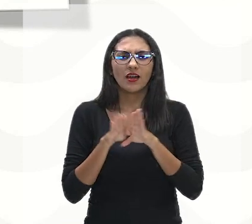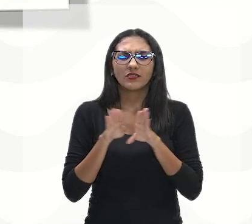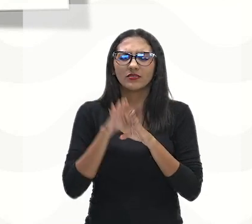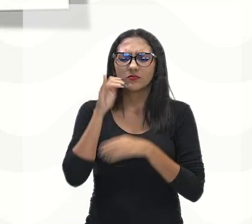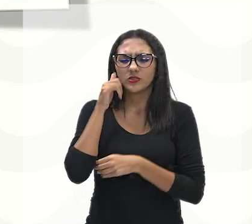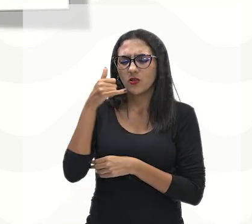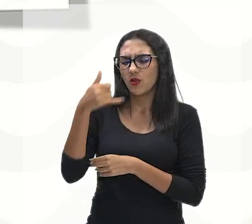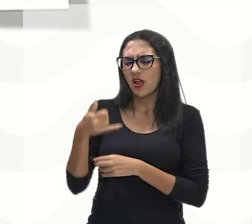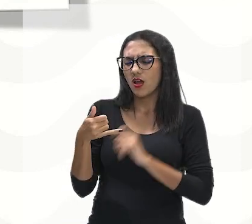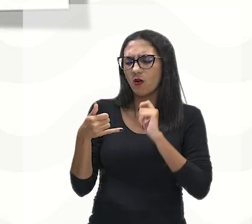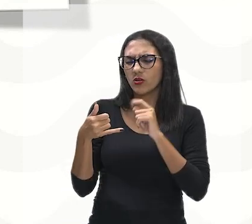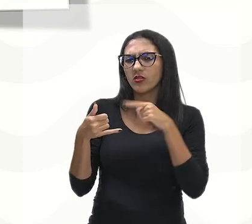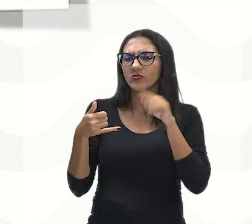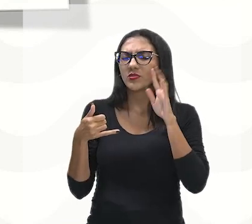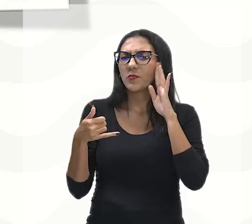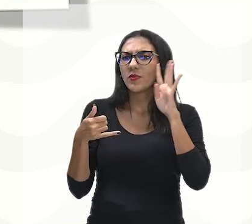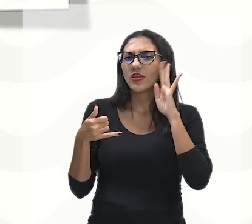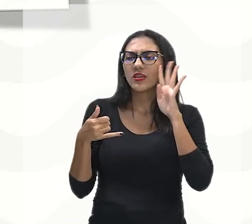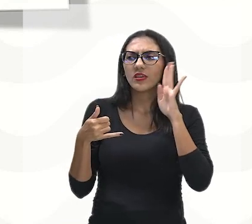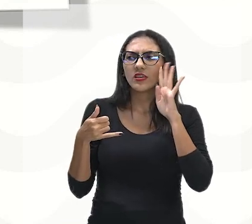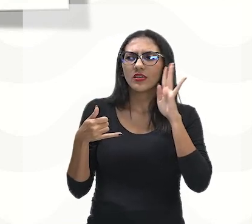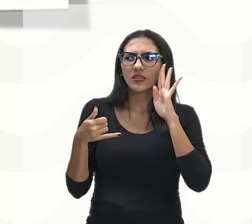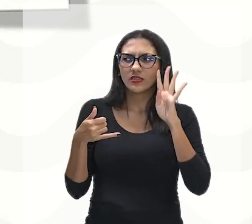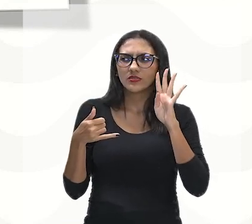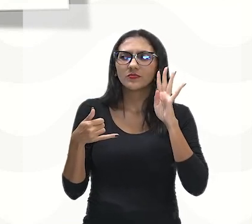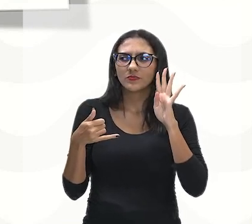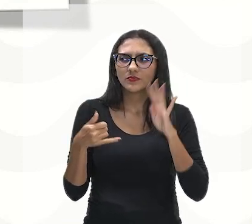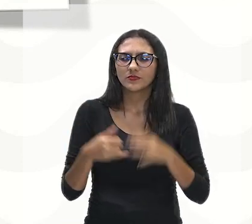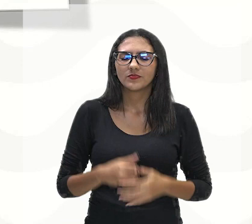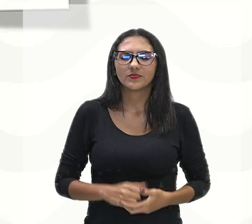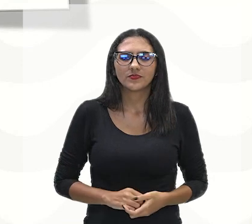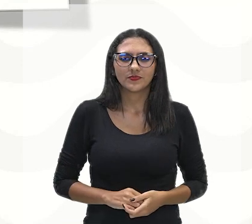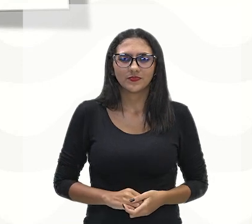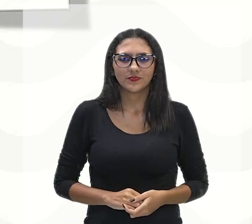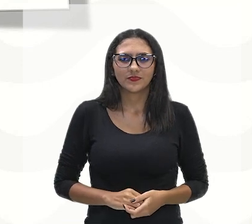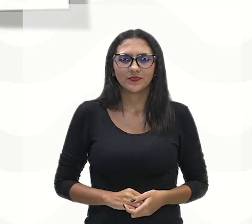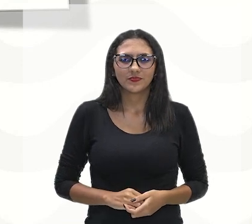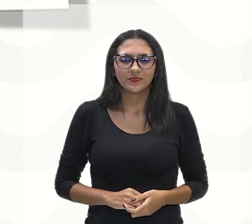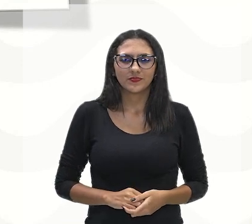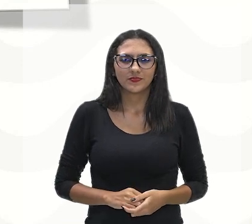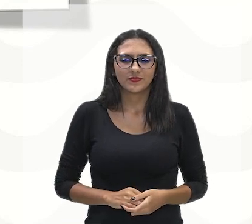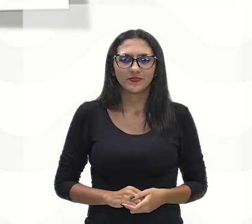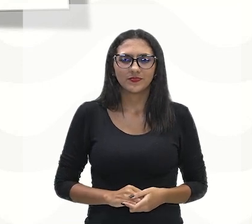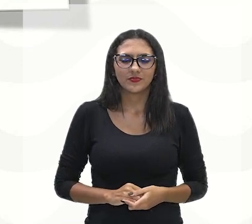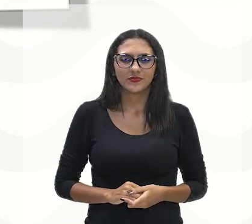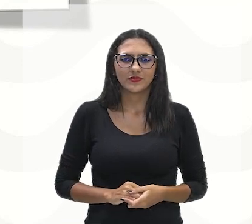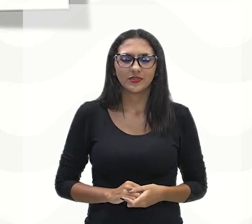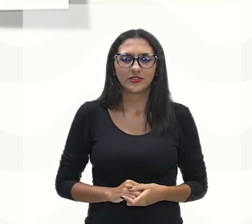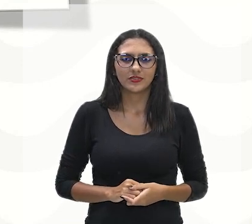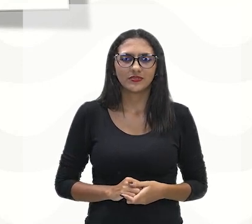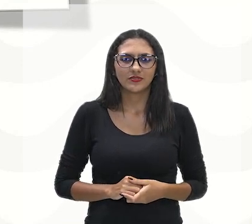aqui nós já vimos que, diferente do postcard, que é um cartão postal, né? Que estava ali impresso, diferente